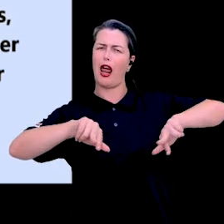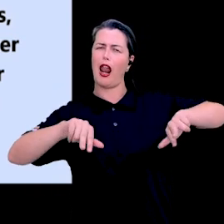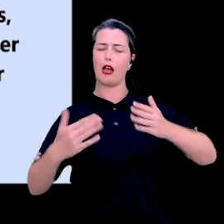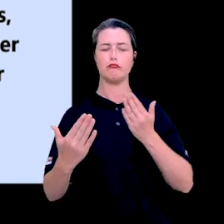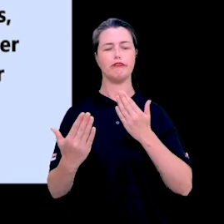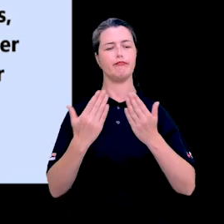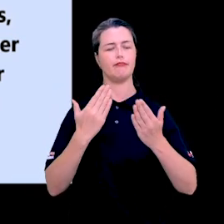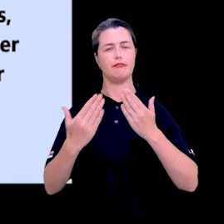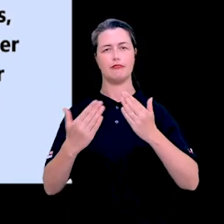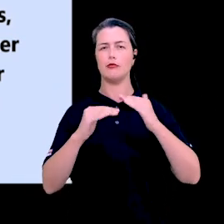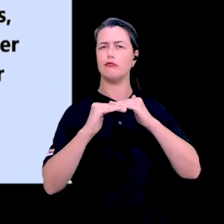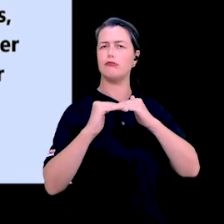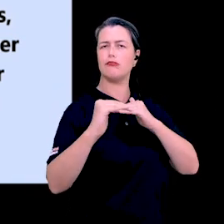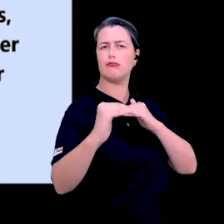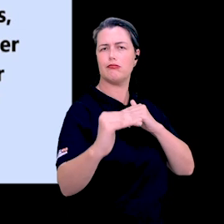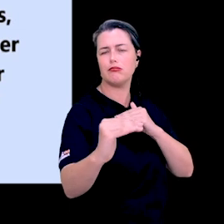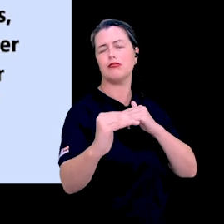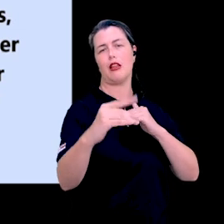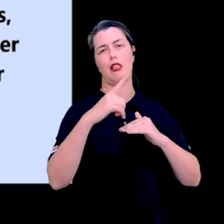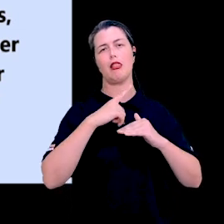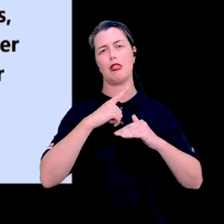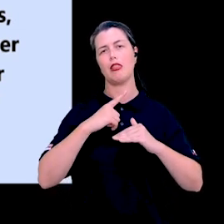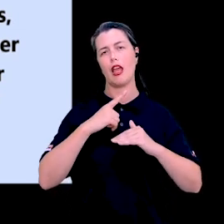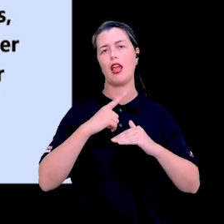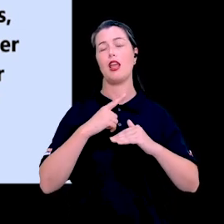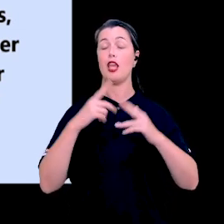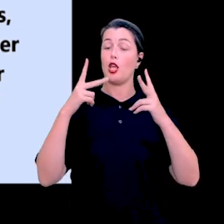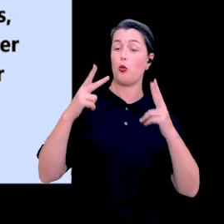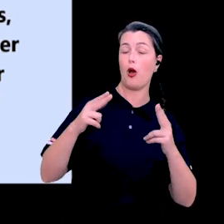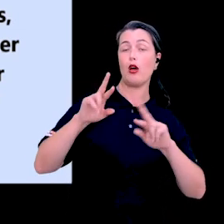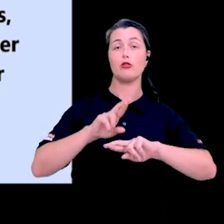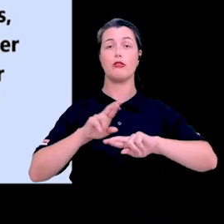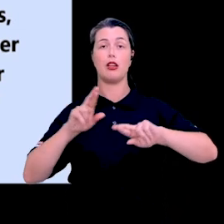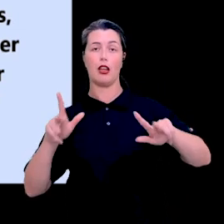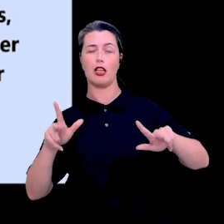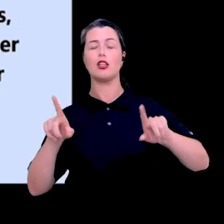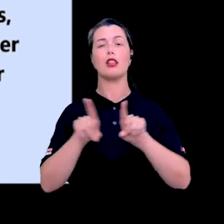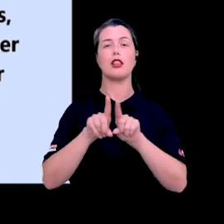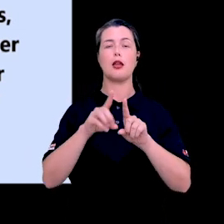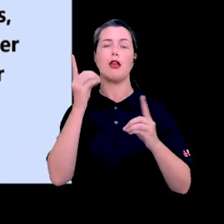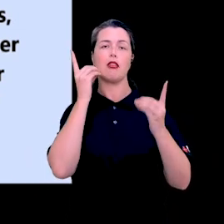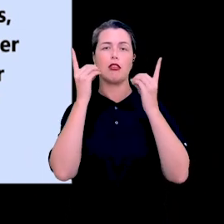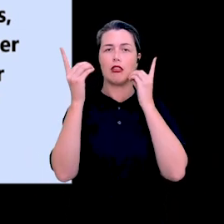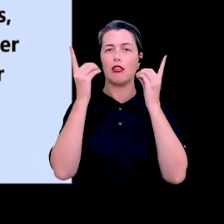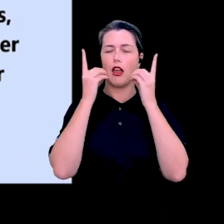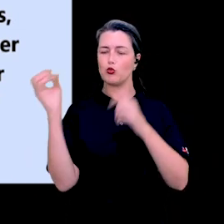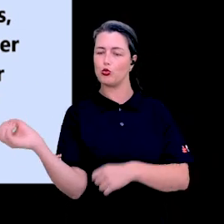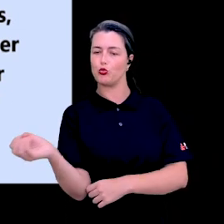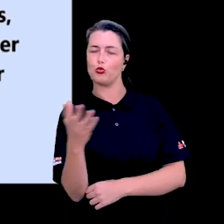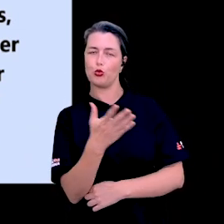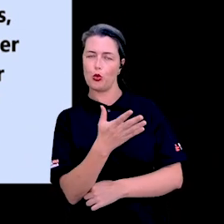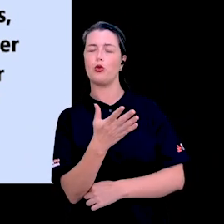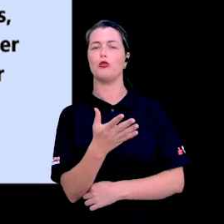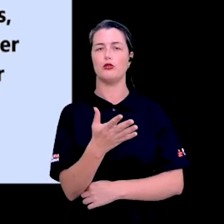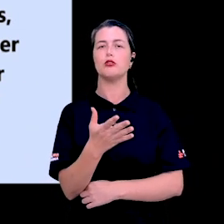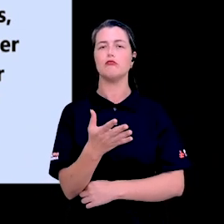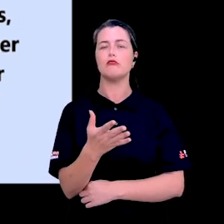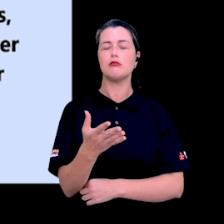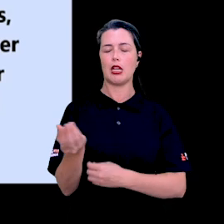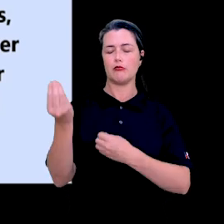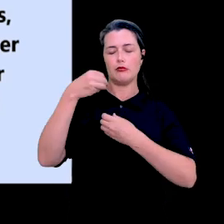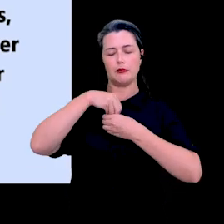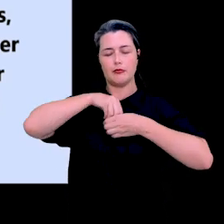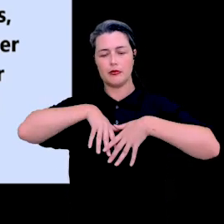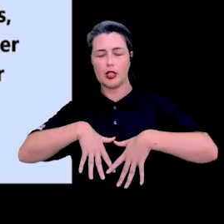de tarefas, estabelecer semelhanças e diferenças, reconhecer padrões entre elas, usar dados para